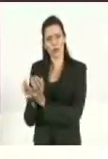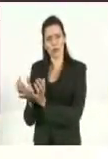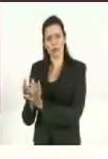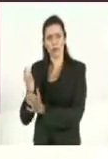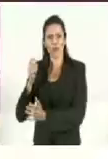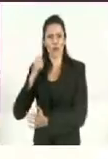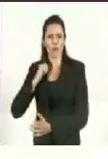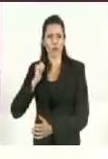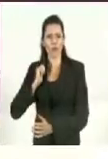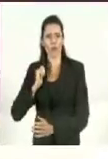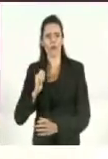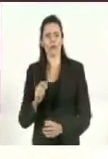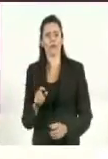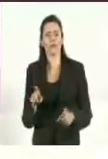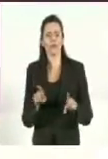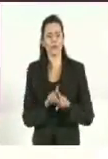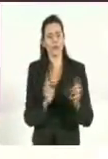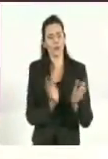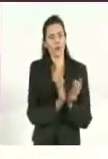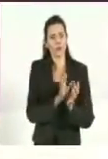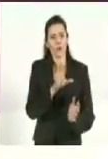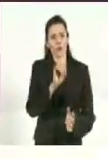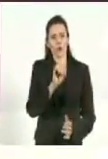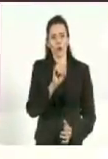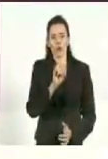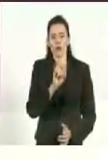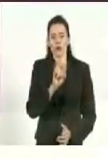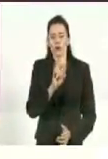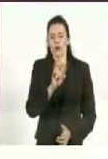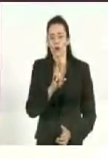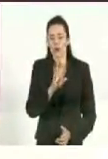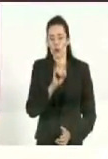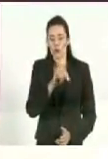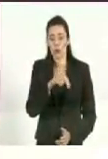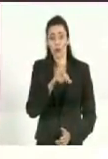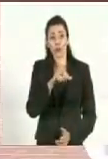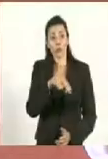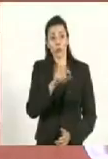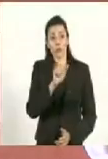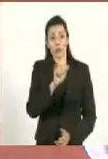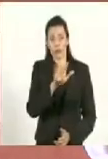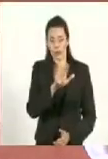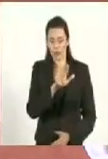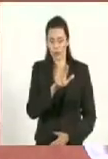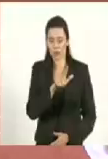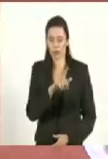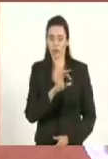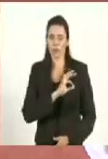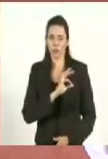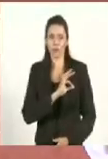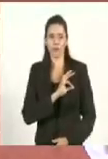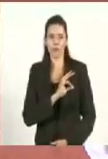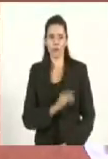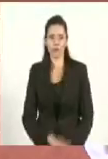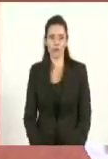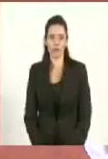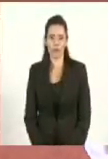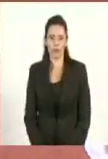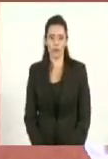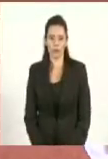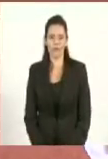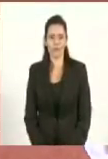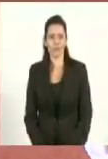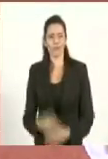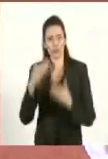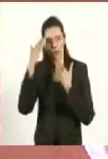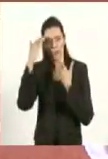e os coronéis de polícia? Obrigado. Deputado Levi, agradecer a Vossa Excelência pela parte, porque essa é